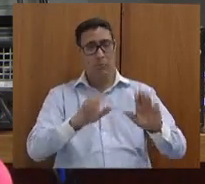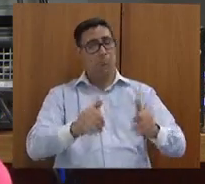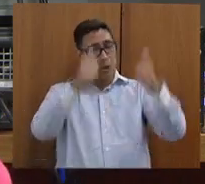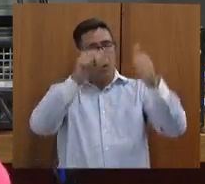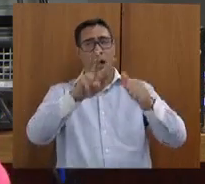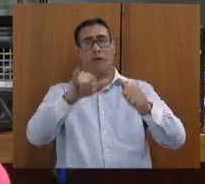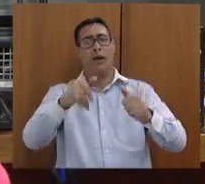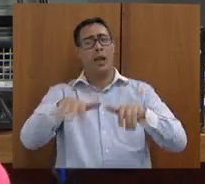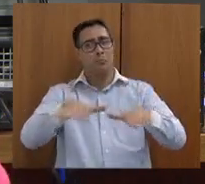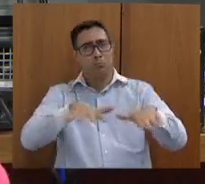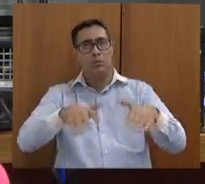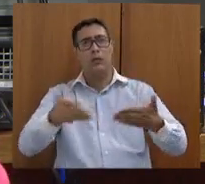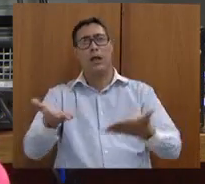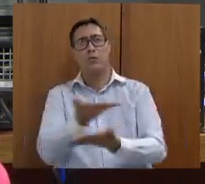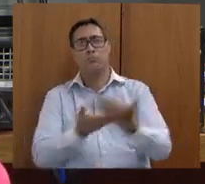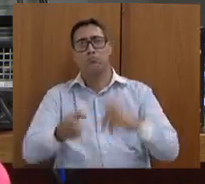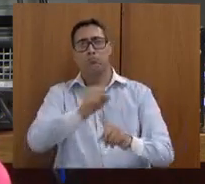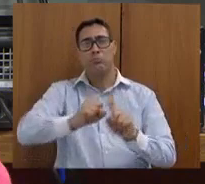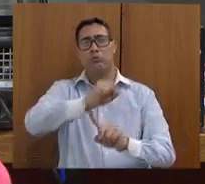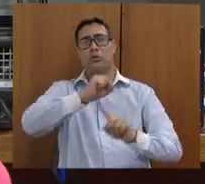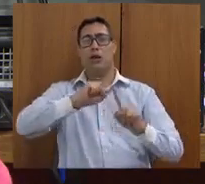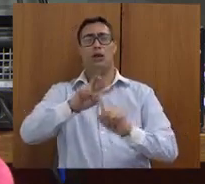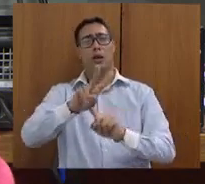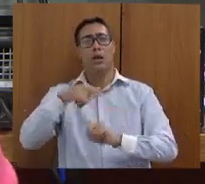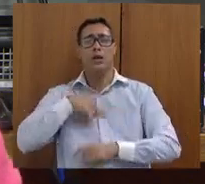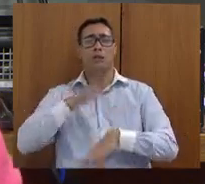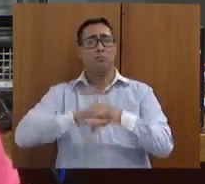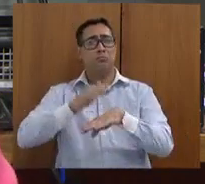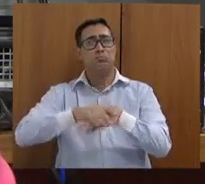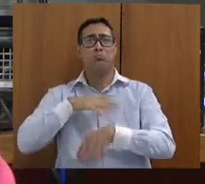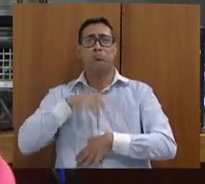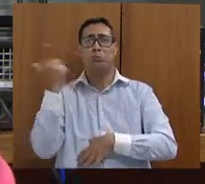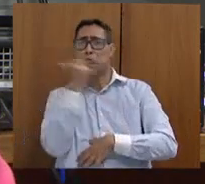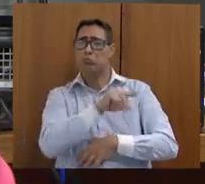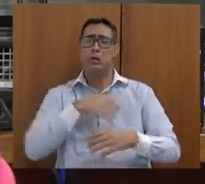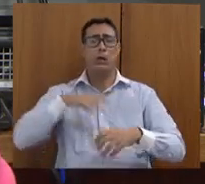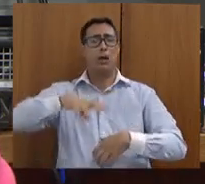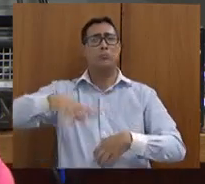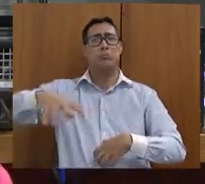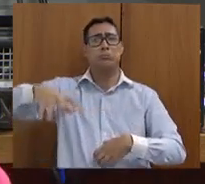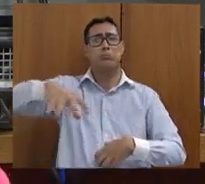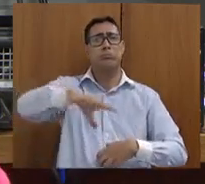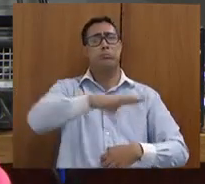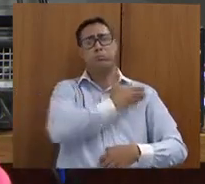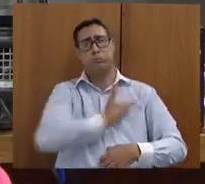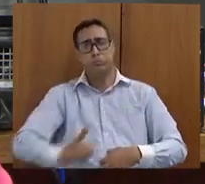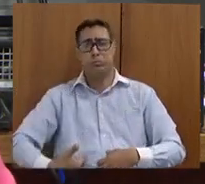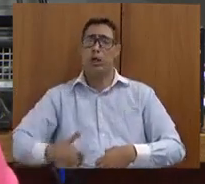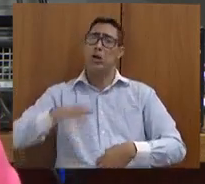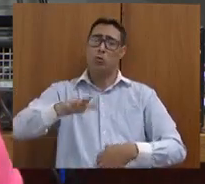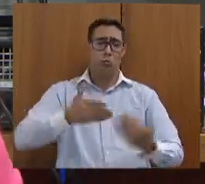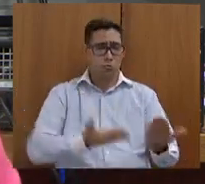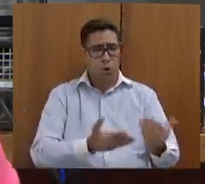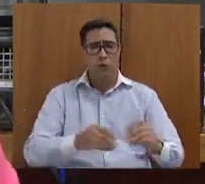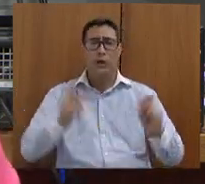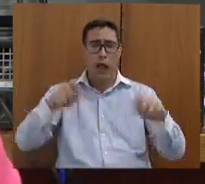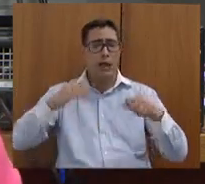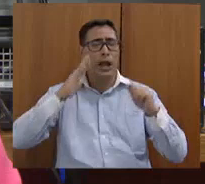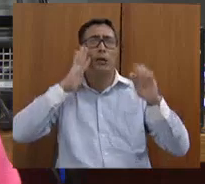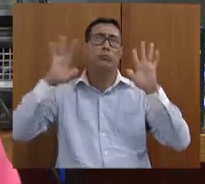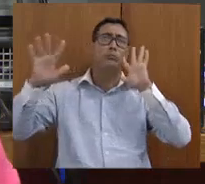é só através da educação que a gente vai ocupar cada área desse estado como a juvent de que pode sonhar